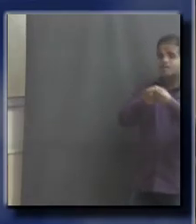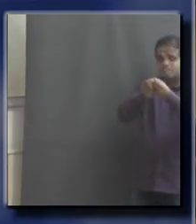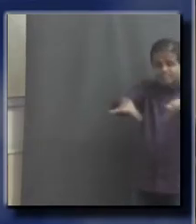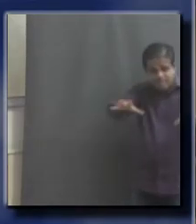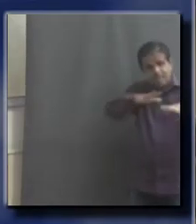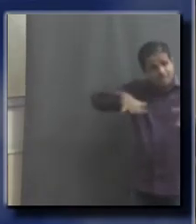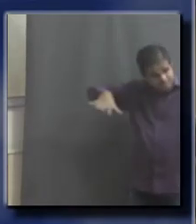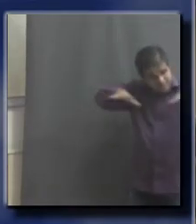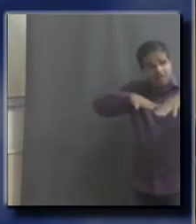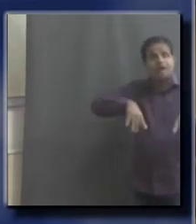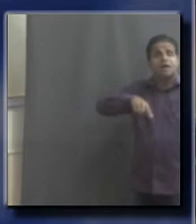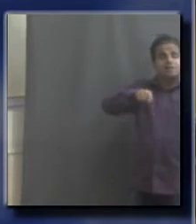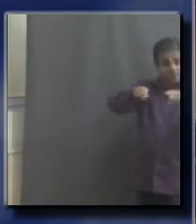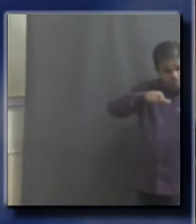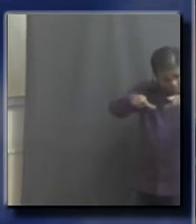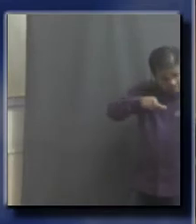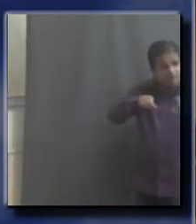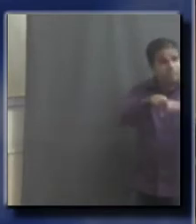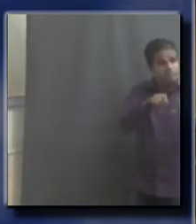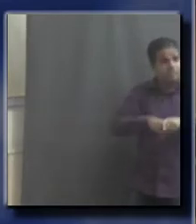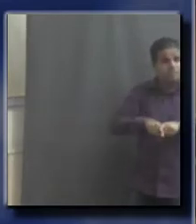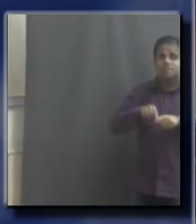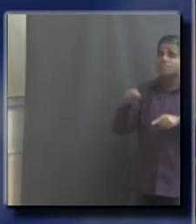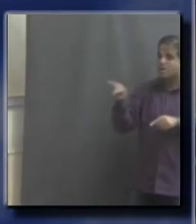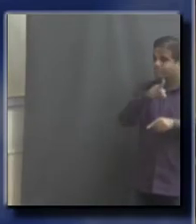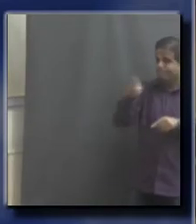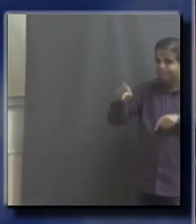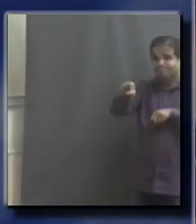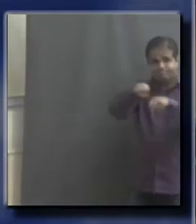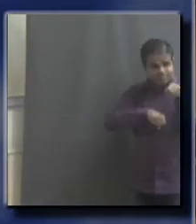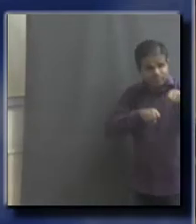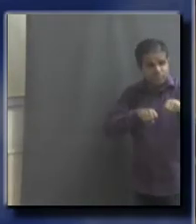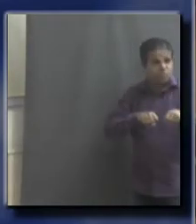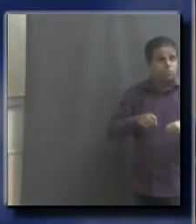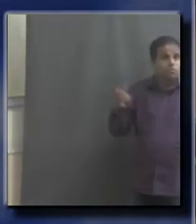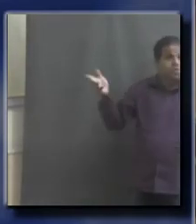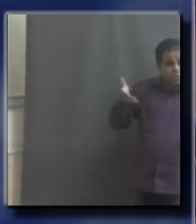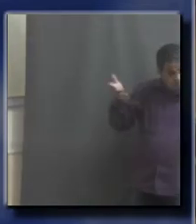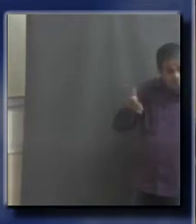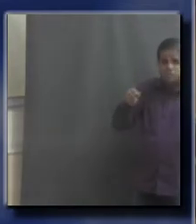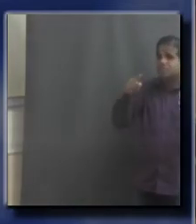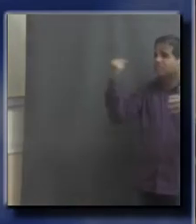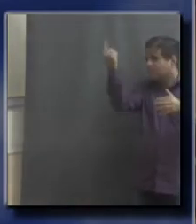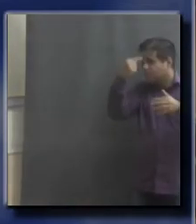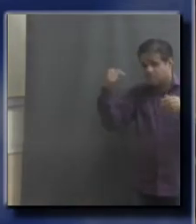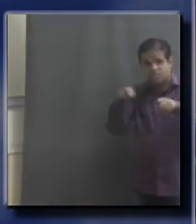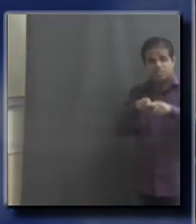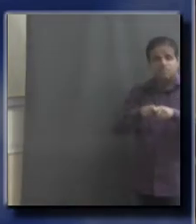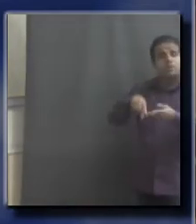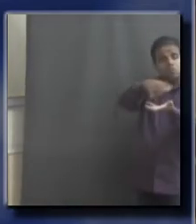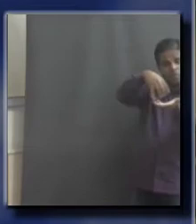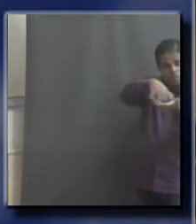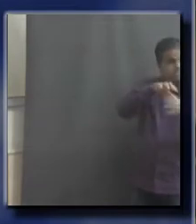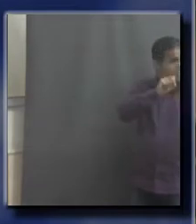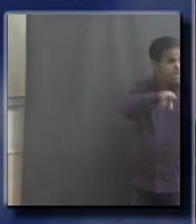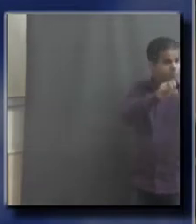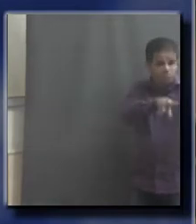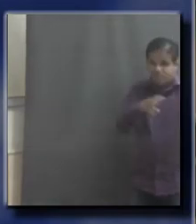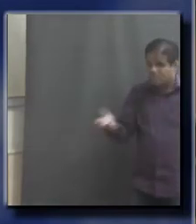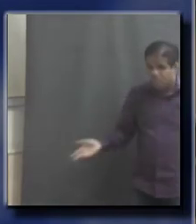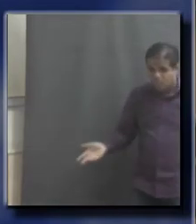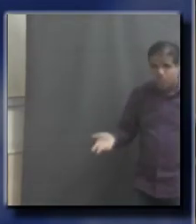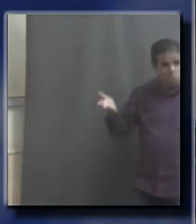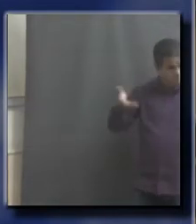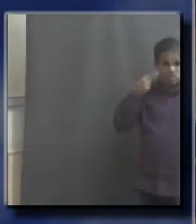trabalho docente. Então, e das que hoje precarizam também o campo da educação. A educação,